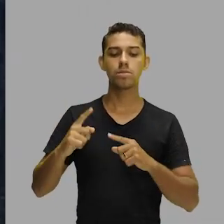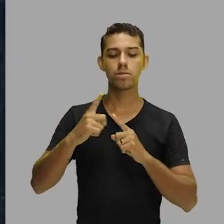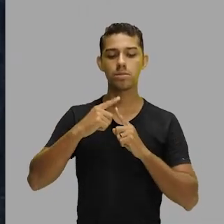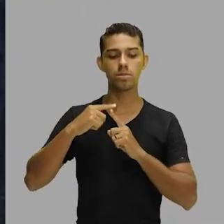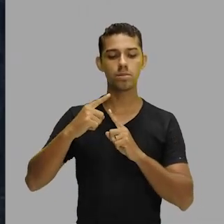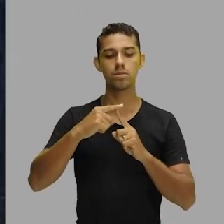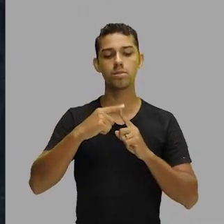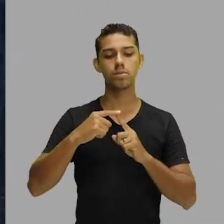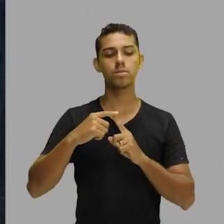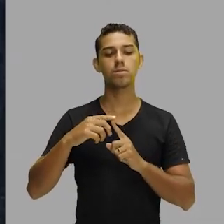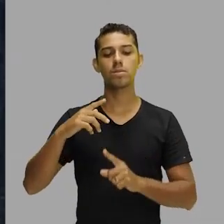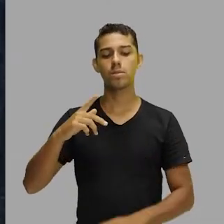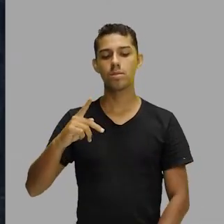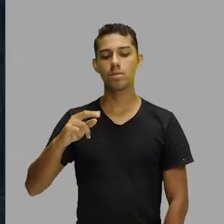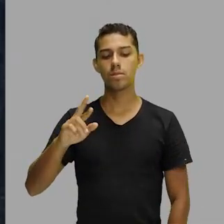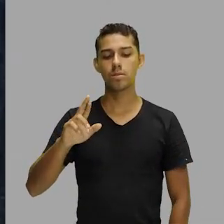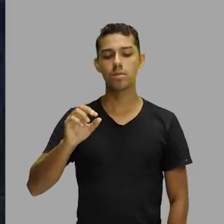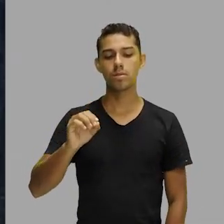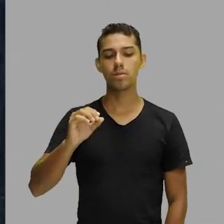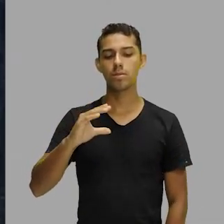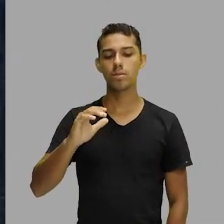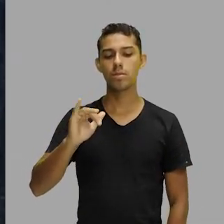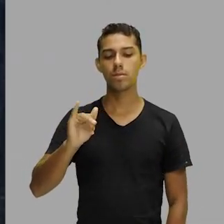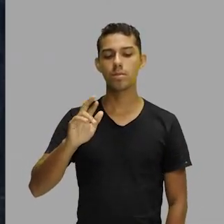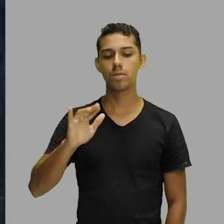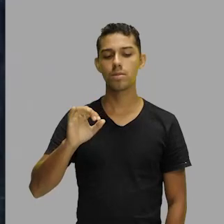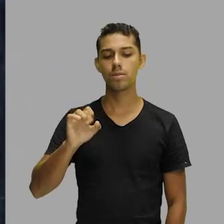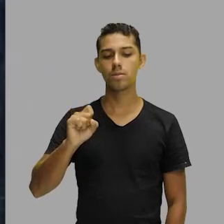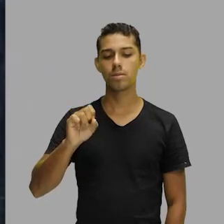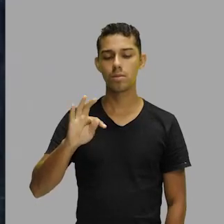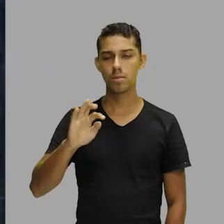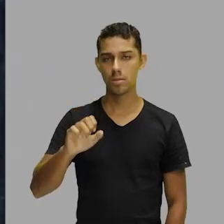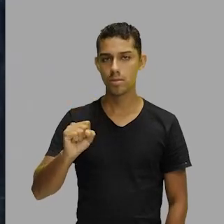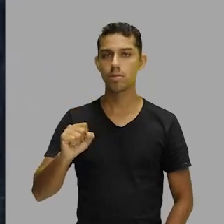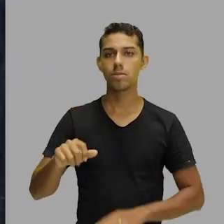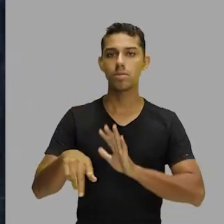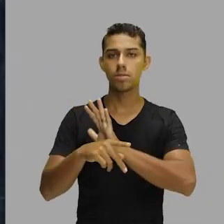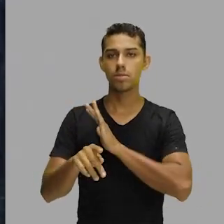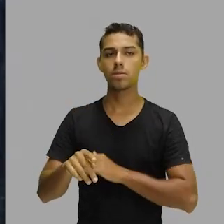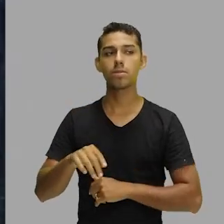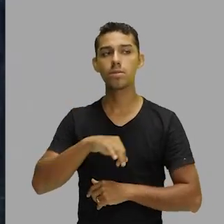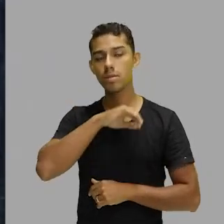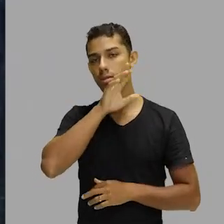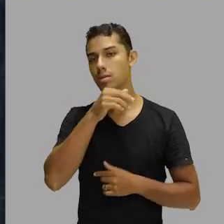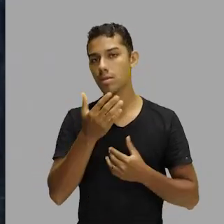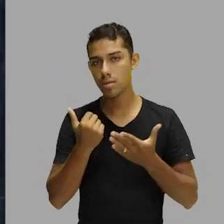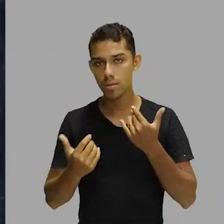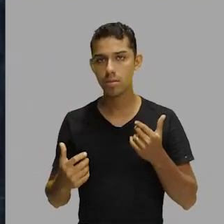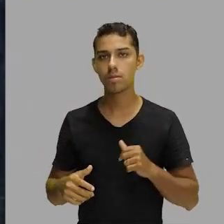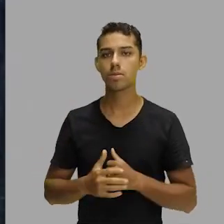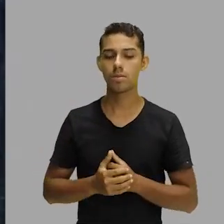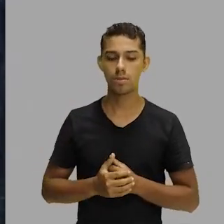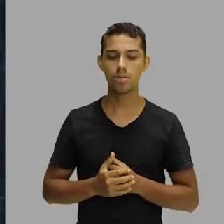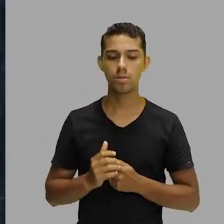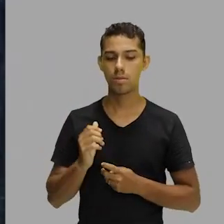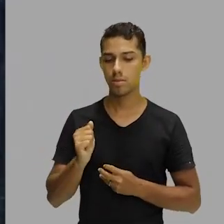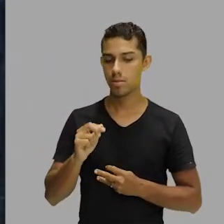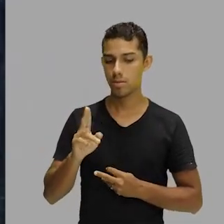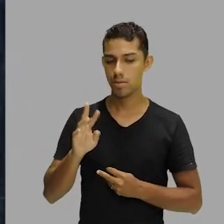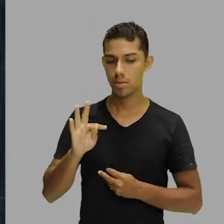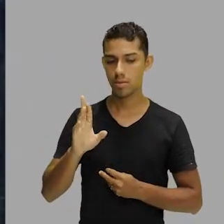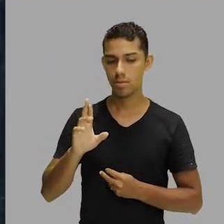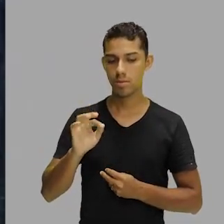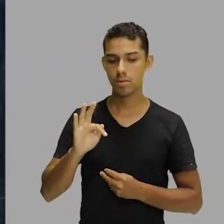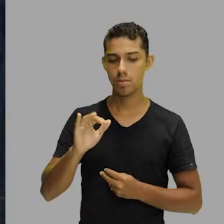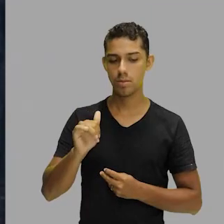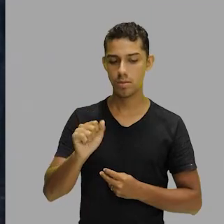de indivíduos procariontes que conseguem produzirem o seu próprio alimento. São autótrofos, ok? E por isso eles fazem